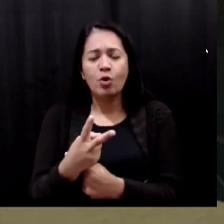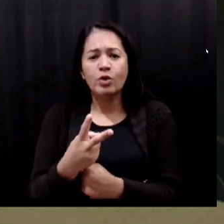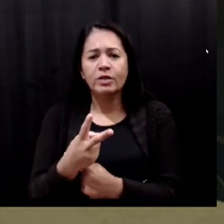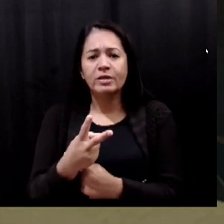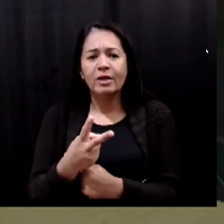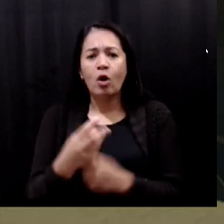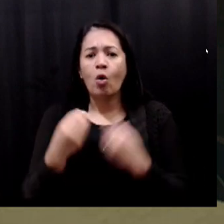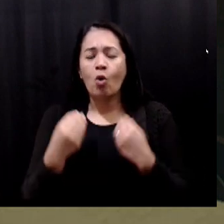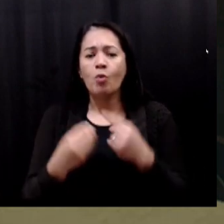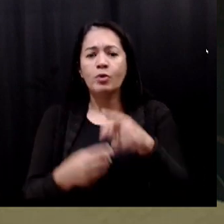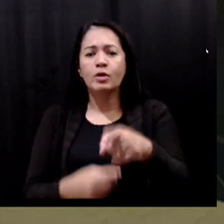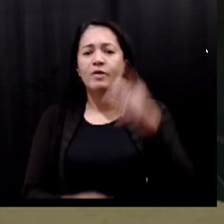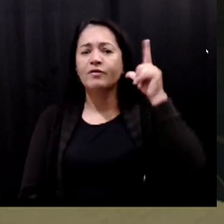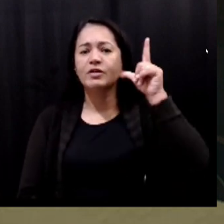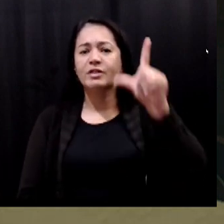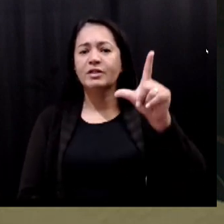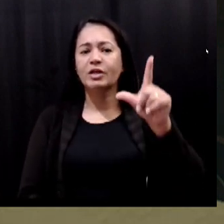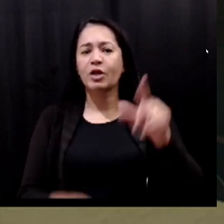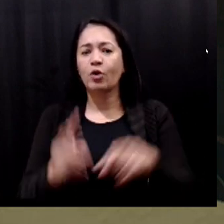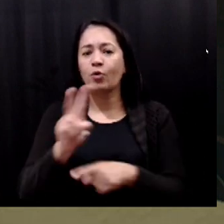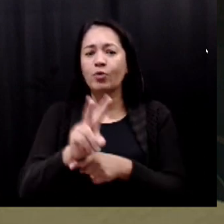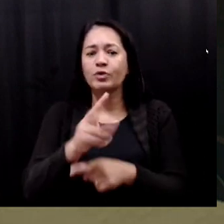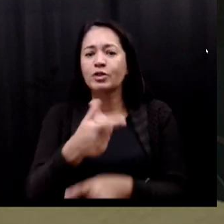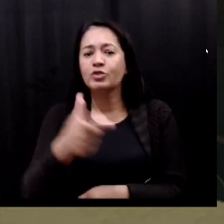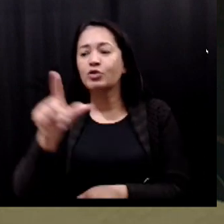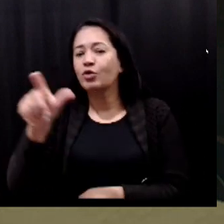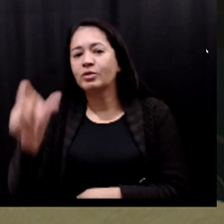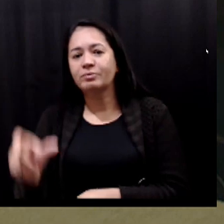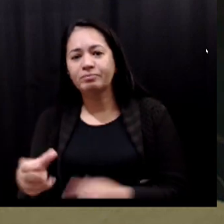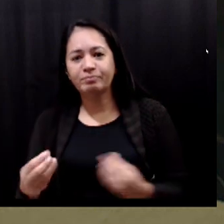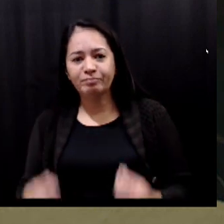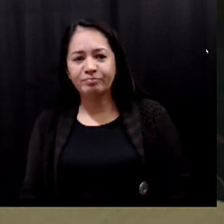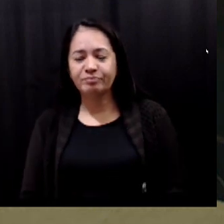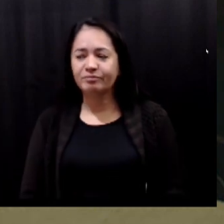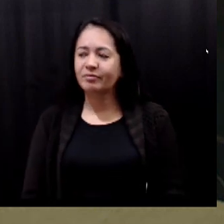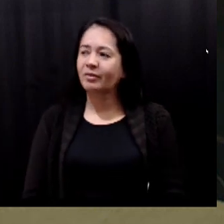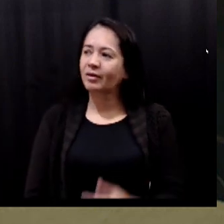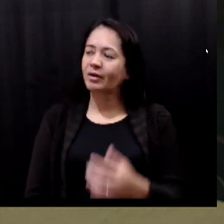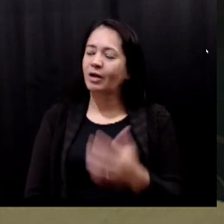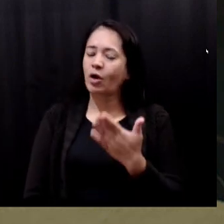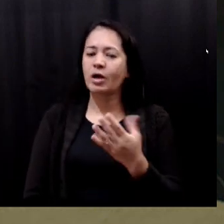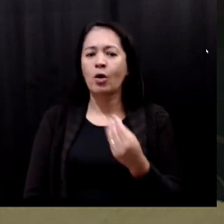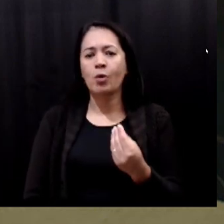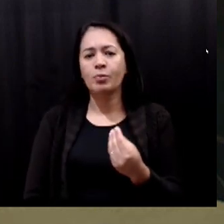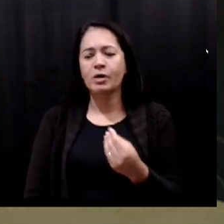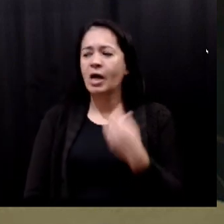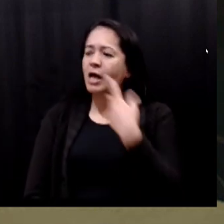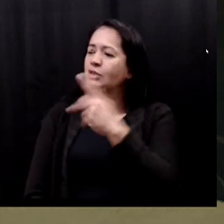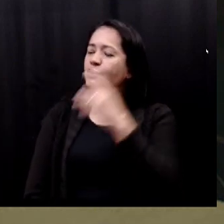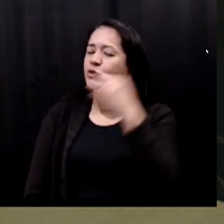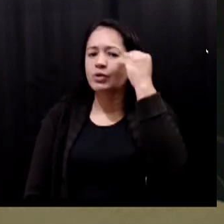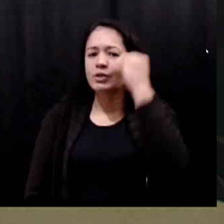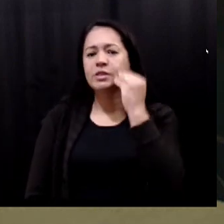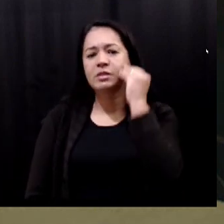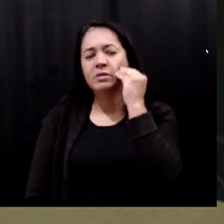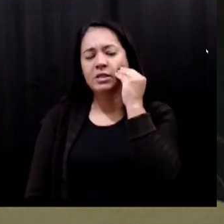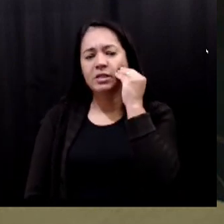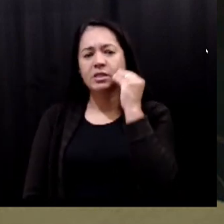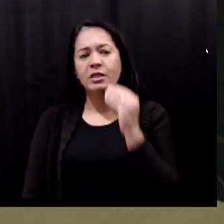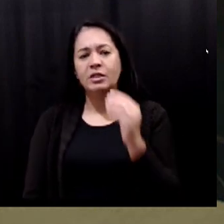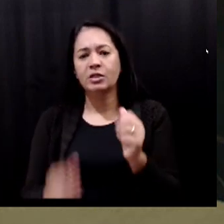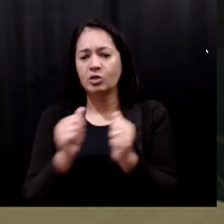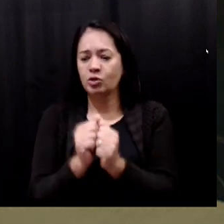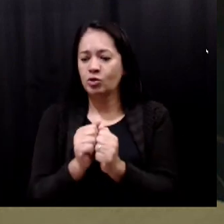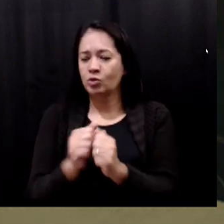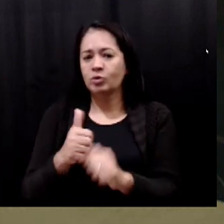conseguir cuidar de alguém? Agora, Abelardo, a sua experiência clínica com cuidadores, né? Que você tem uma vasta experiência.